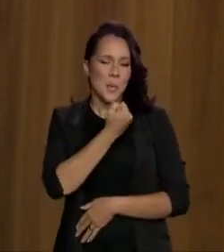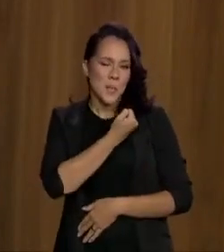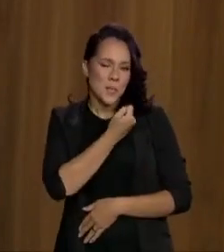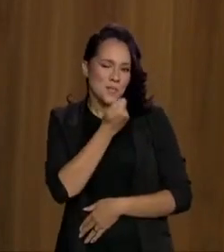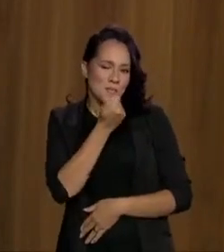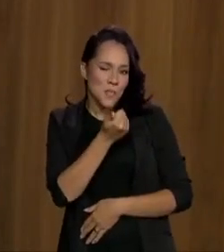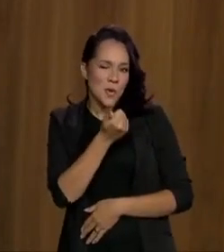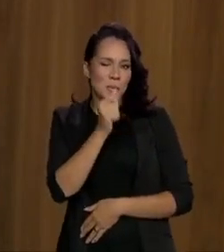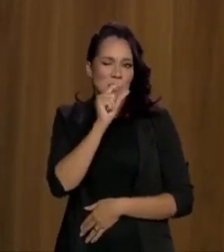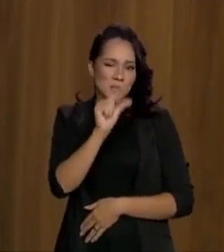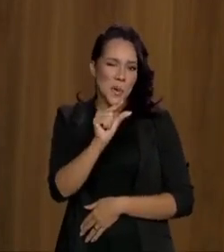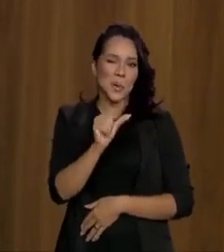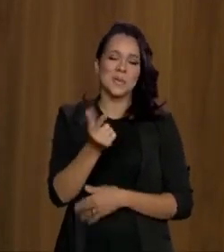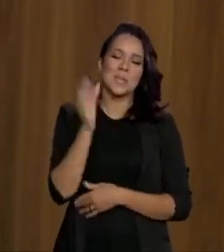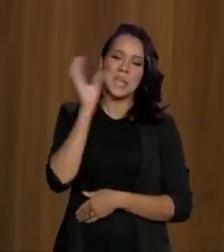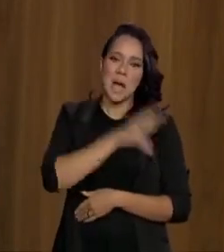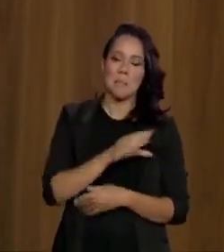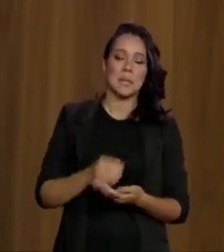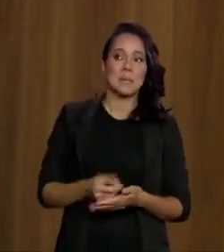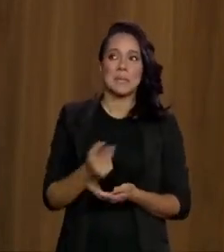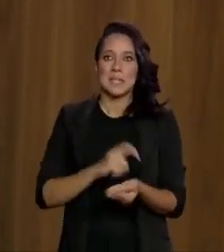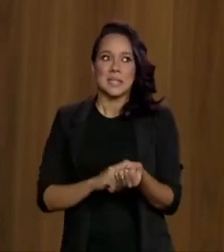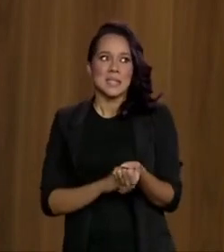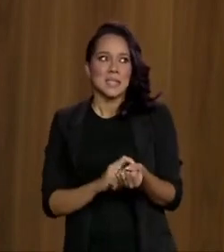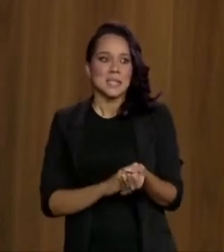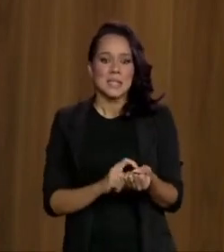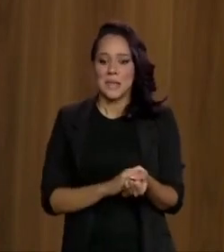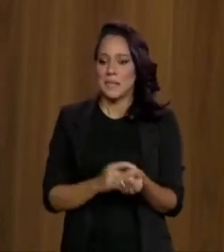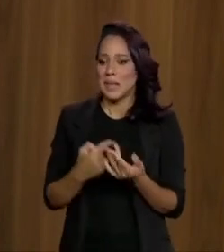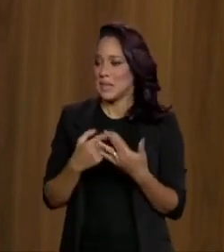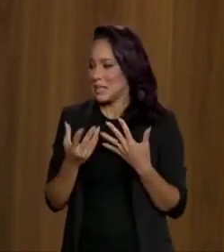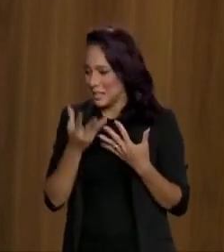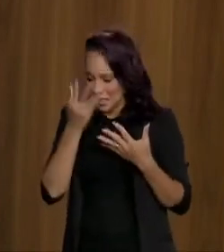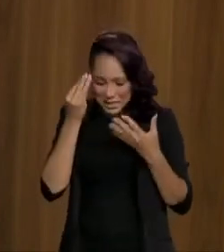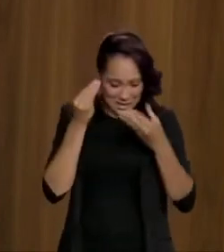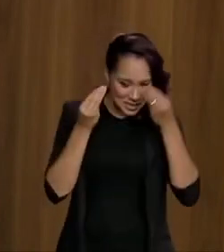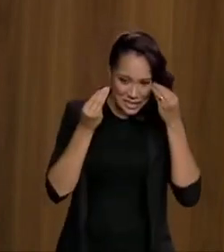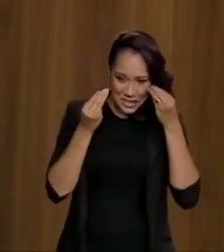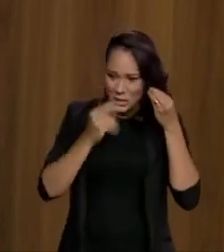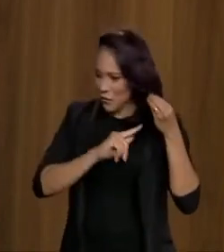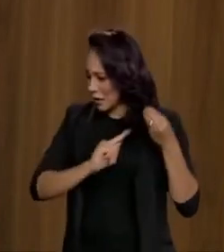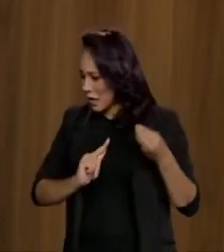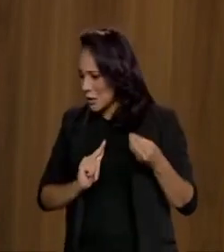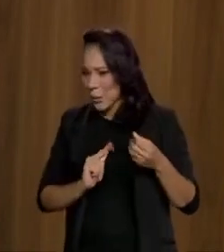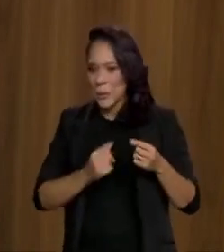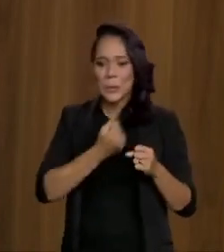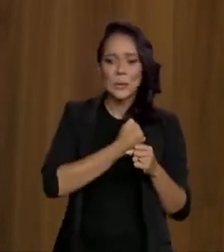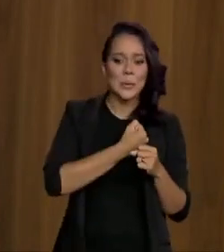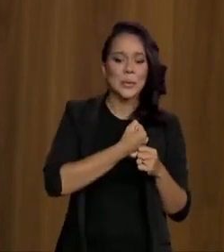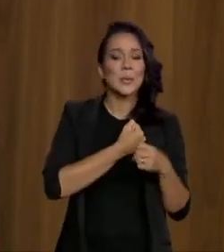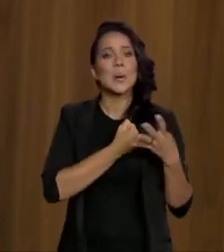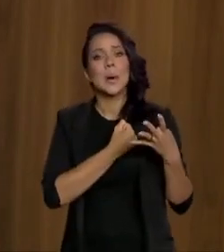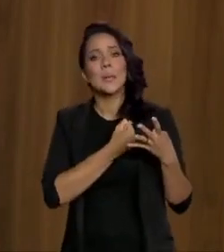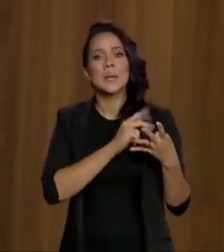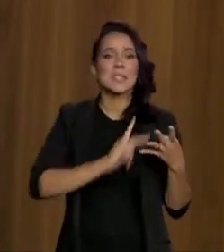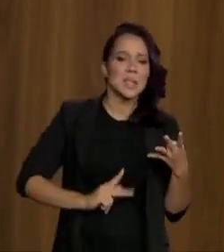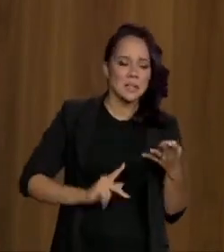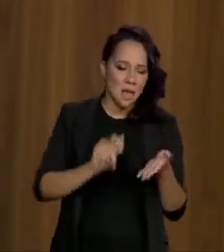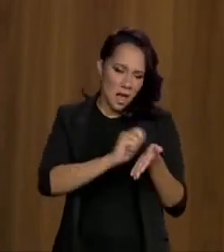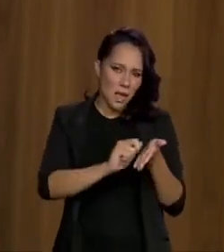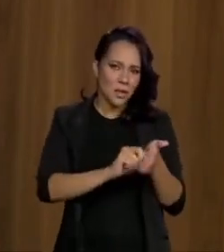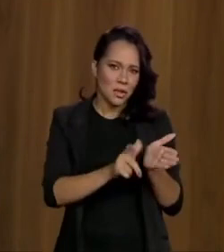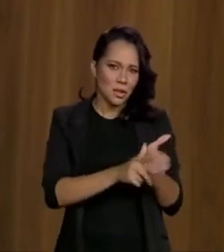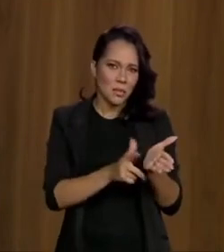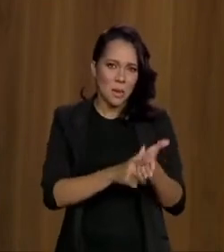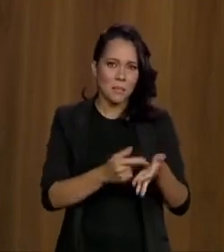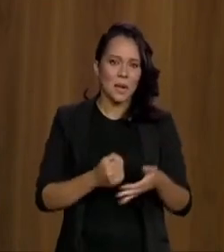deve ser rapidinho, mas assim, quem fica nervoso, quer, pode esquecer, ah, governador, qual o número para presidente? Anota no papelzinho,